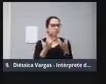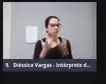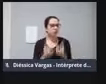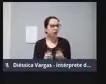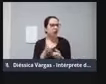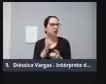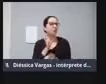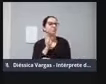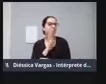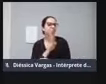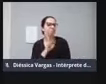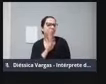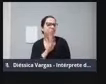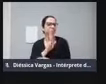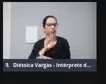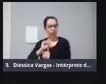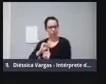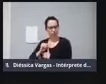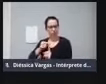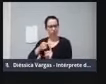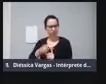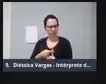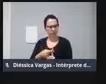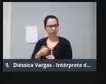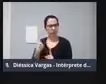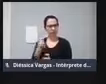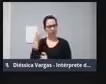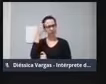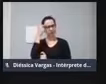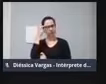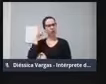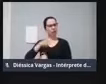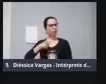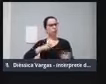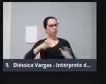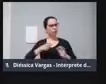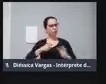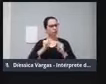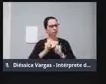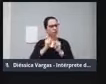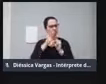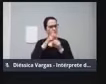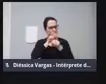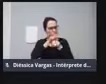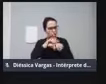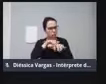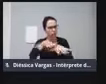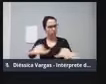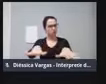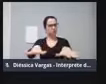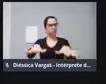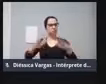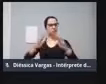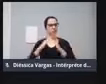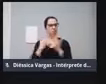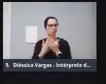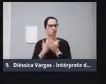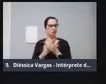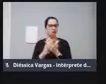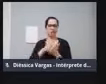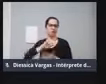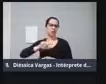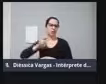tão positivo que nós pensamos em que esse jogo deveria ser compartilhado não só com as escolas aqui da cidade, do